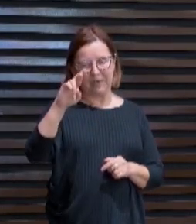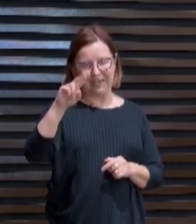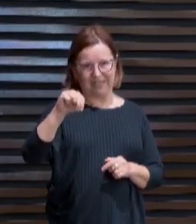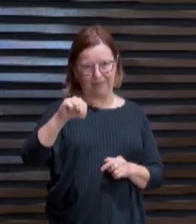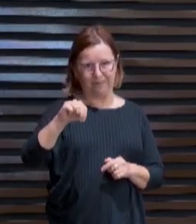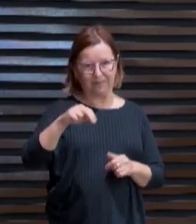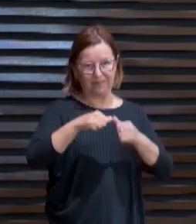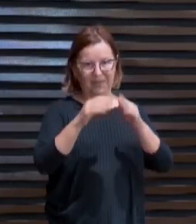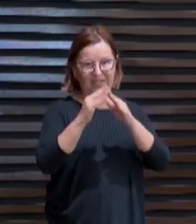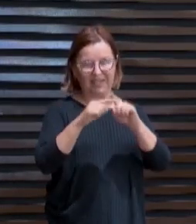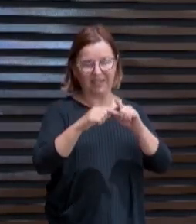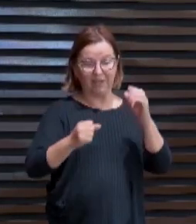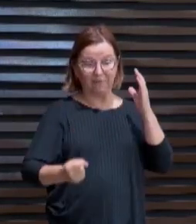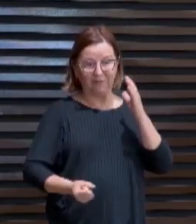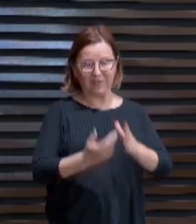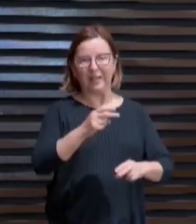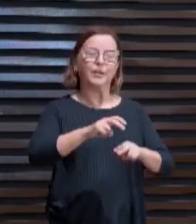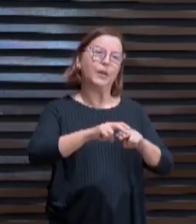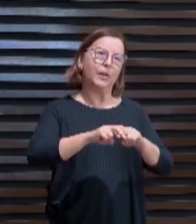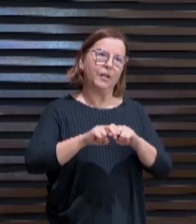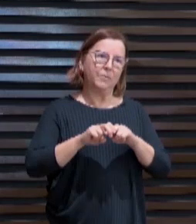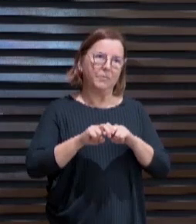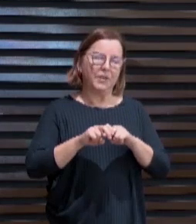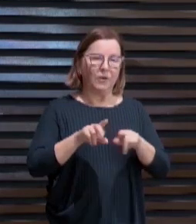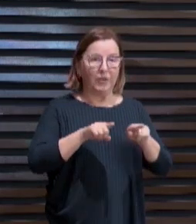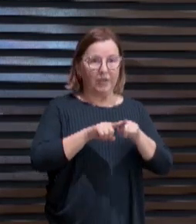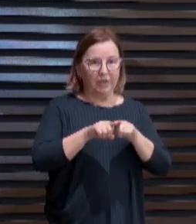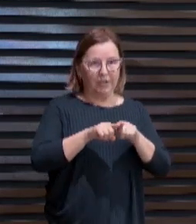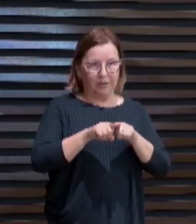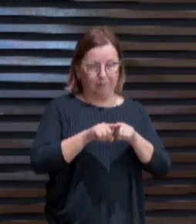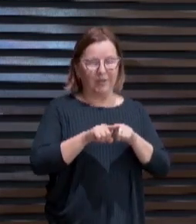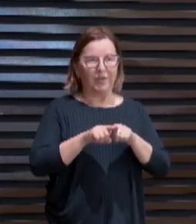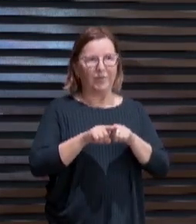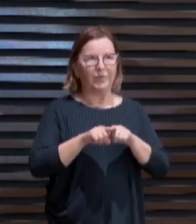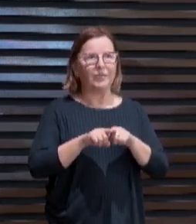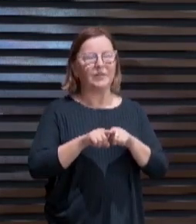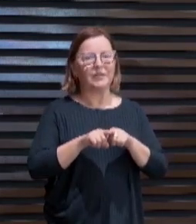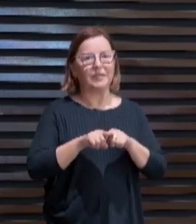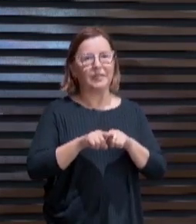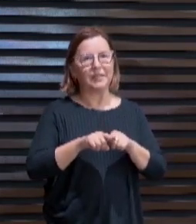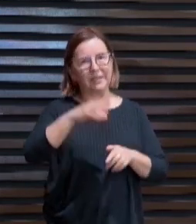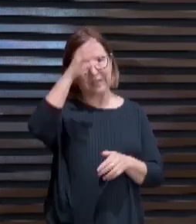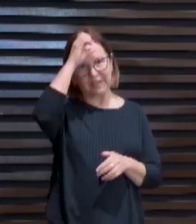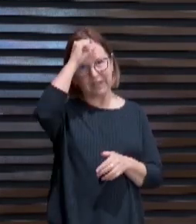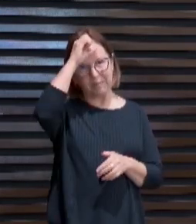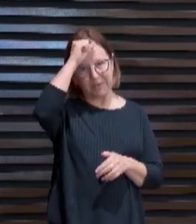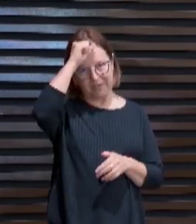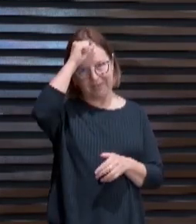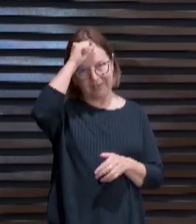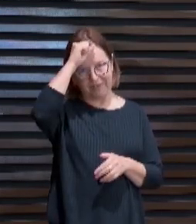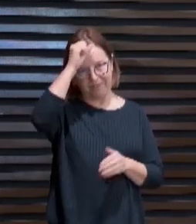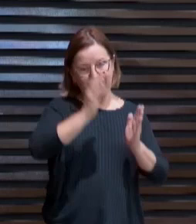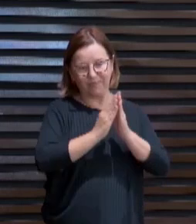escola de Tirano em Éfeso, onde por 2 anos Paulo ensinou diariamente. Portanto, era um fruto